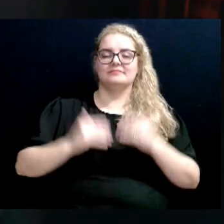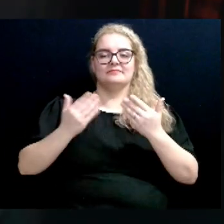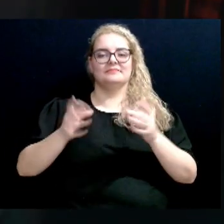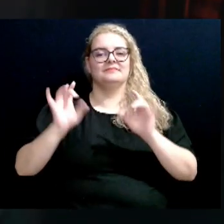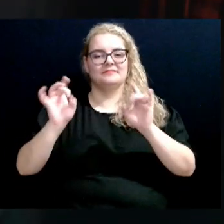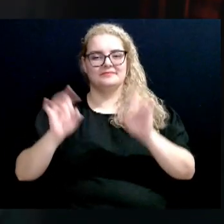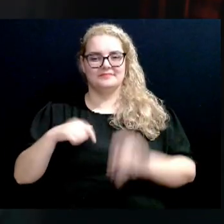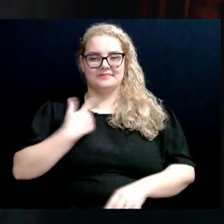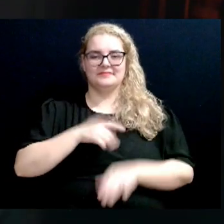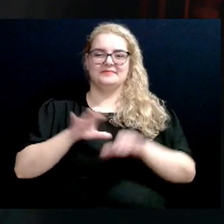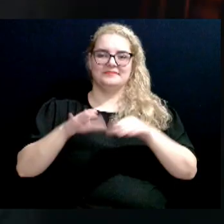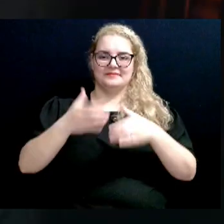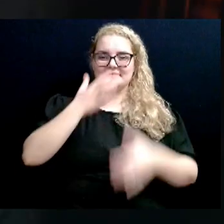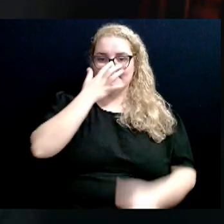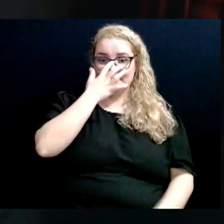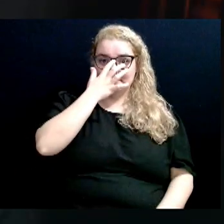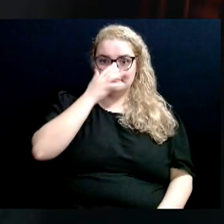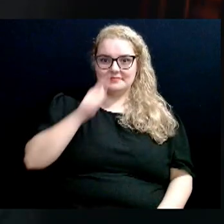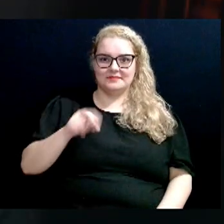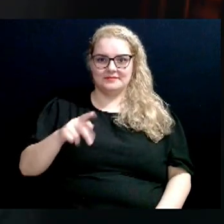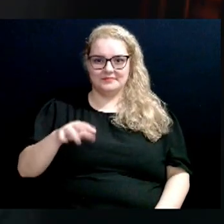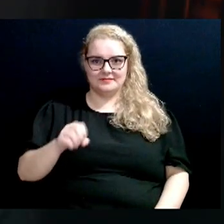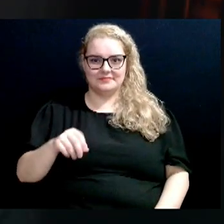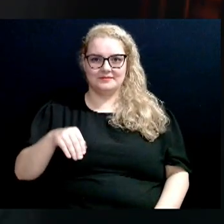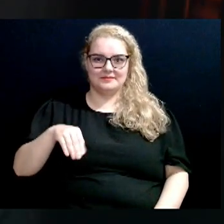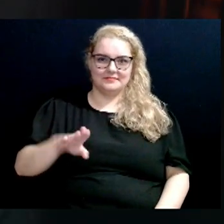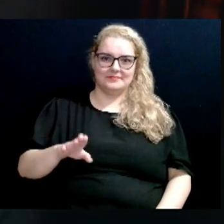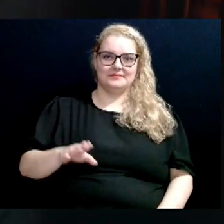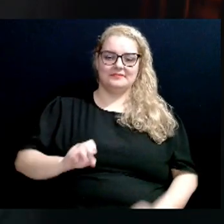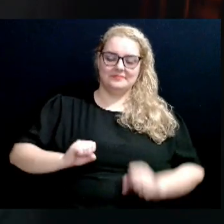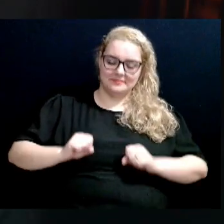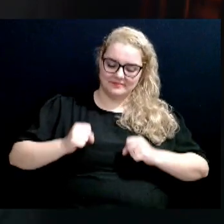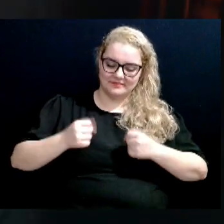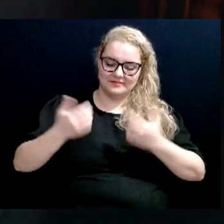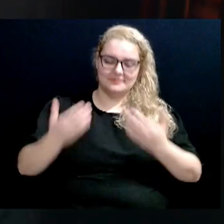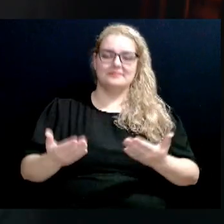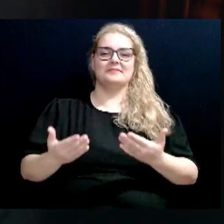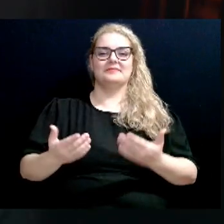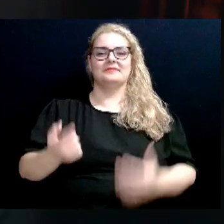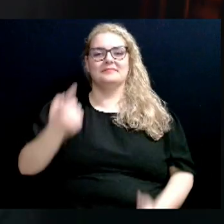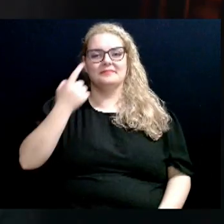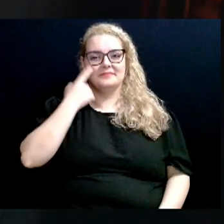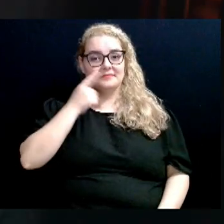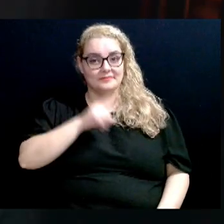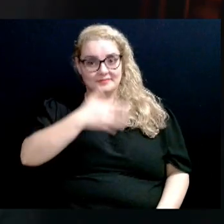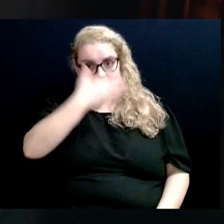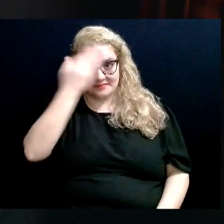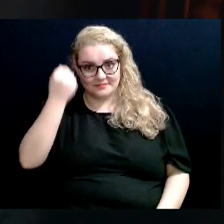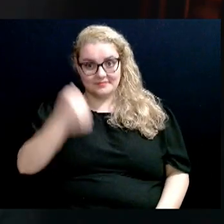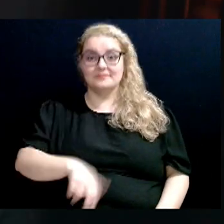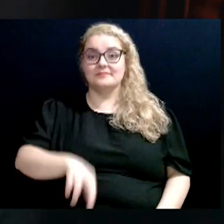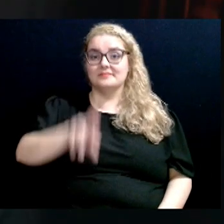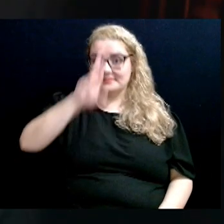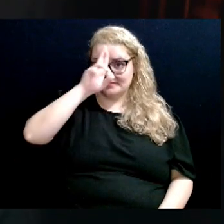equipe, do Grupo Mais, com dedicação. Olha, não esqueça, em meio-dia, Câmara